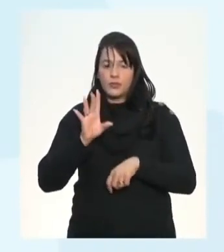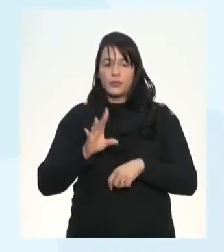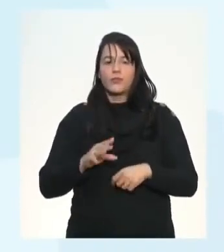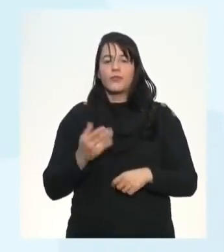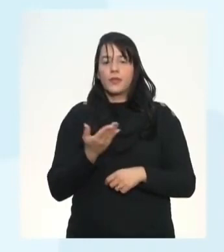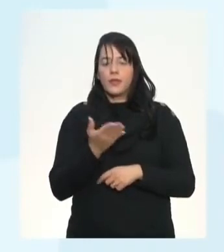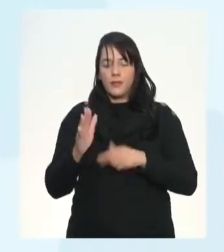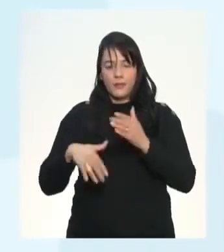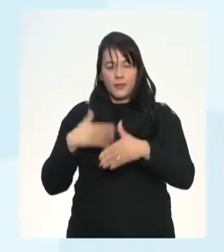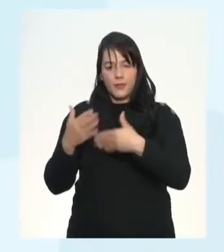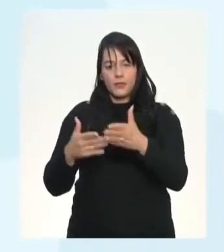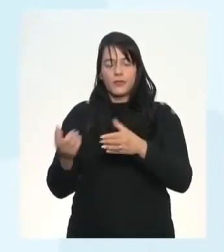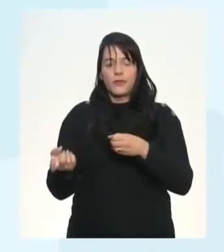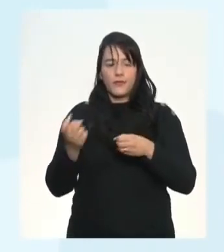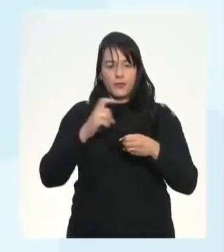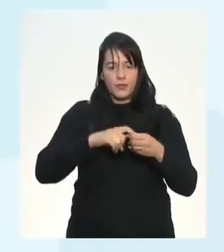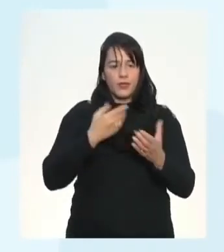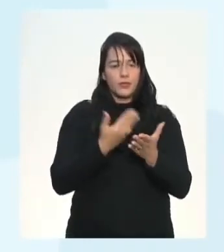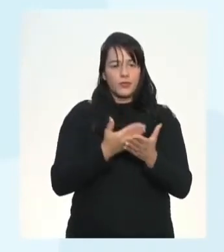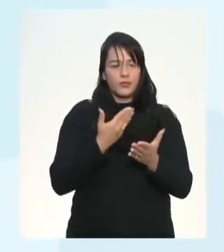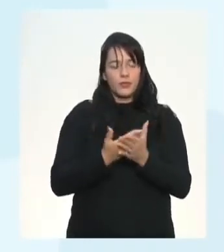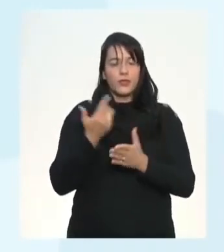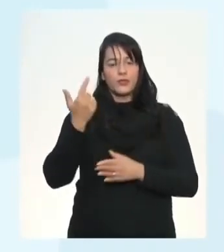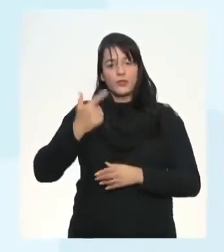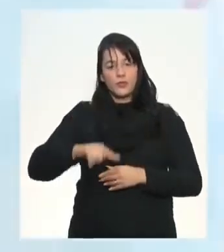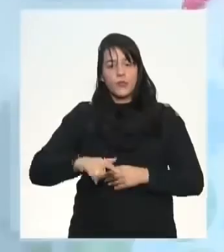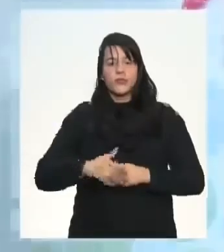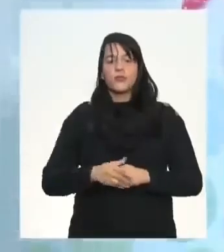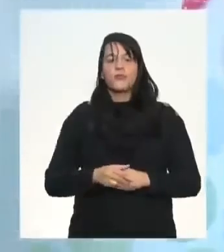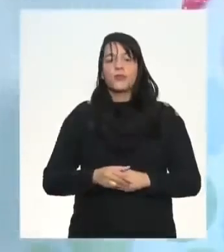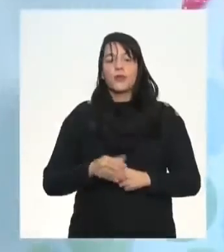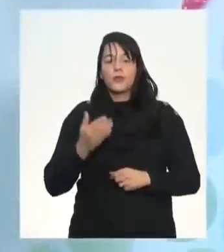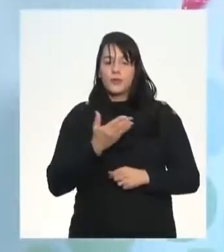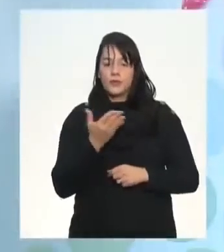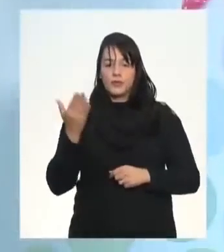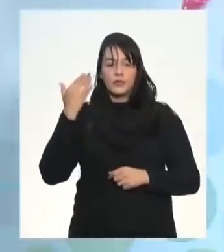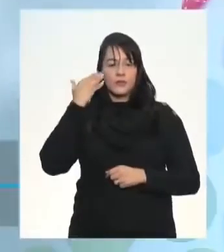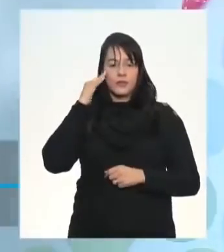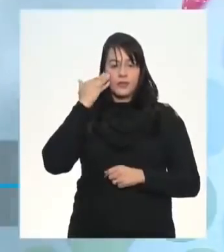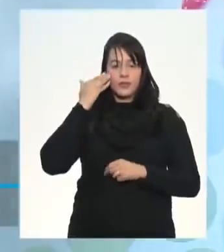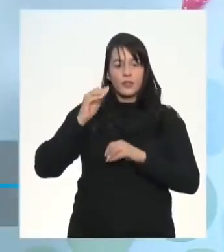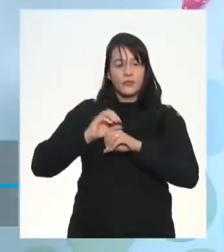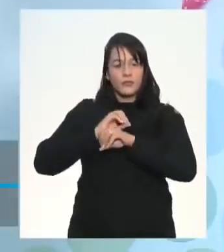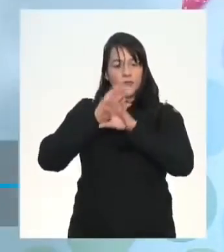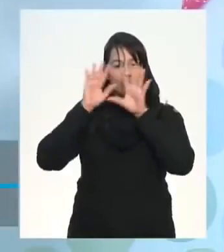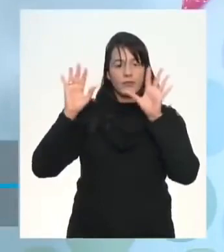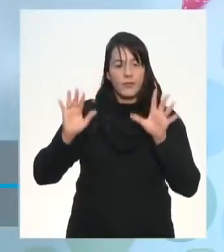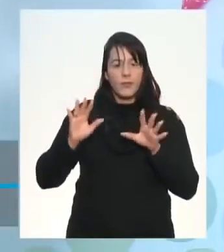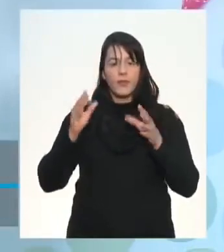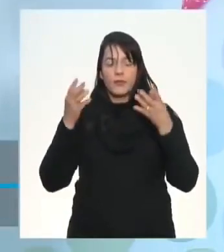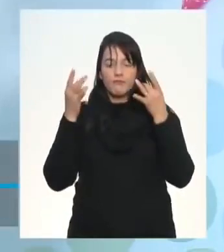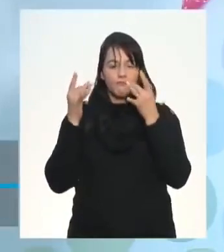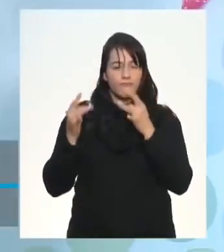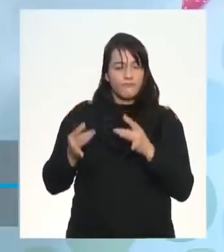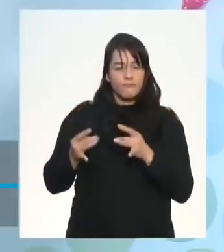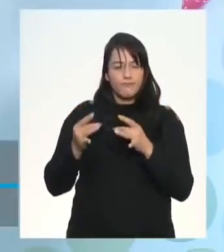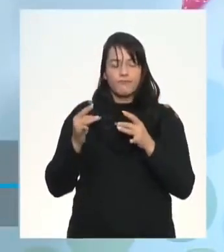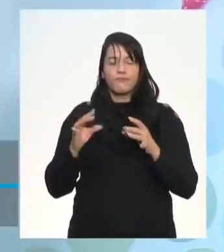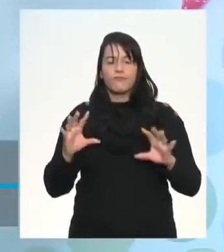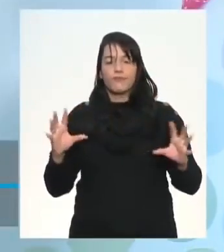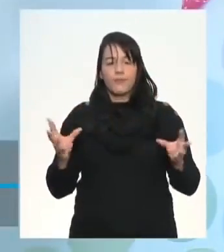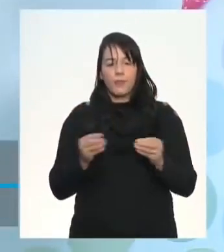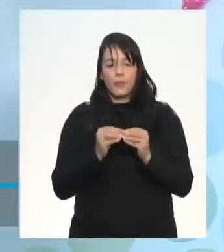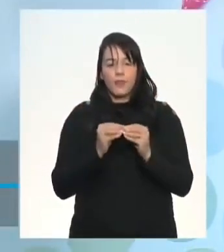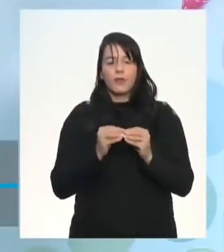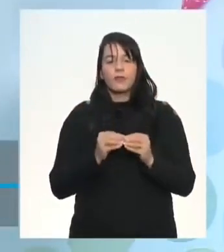vai ser retomado depois, tá bom? O que vocês precisam saber aí de modo geral, claro que bem sintetizado, bem resumidinho a princípio, é